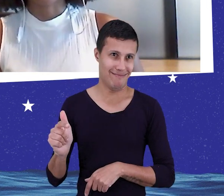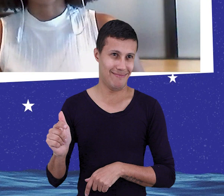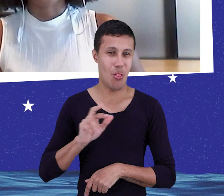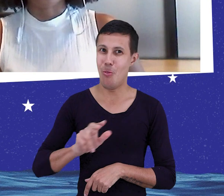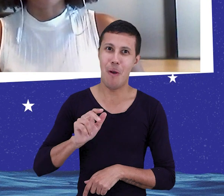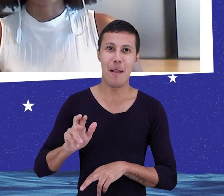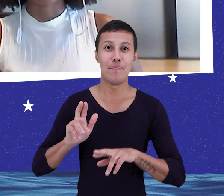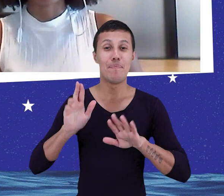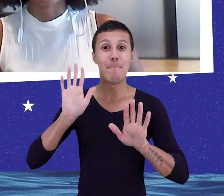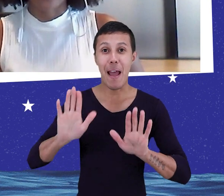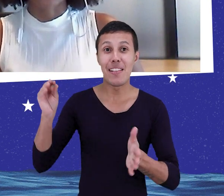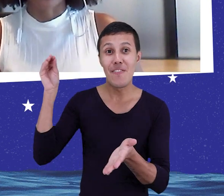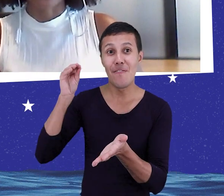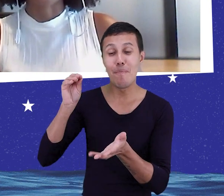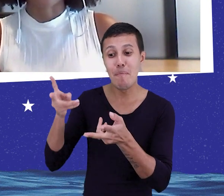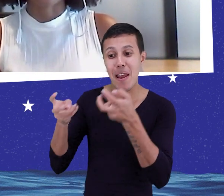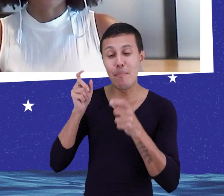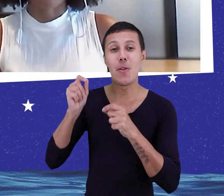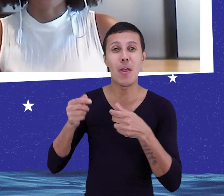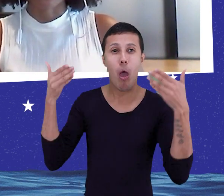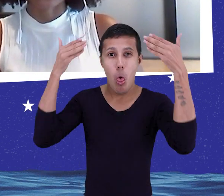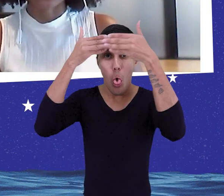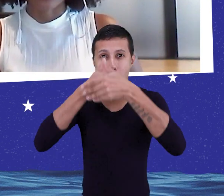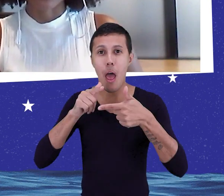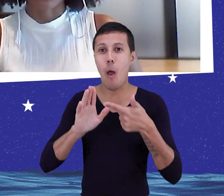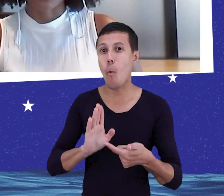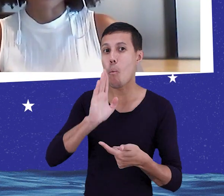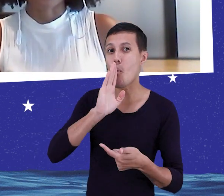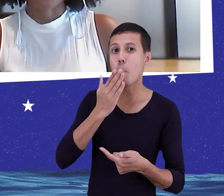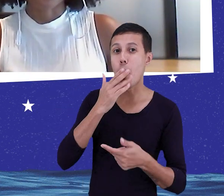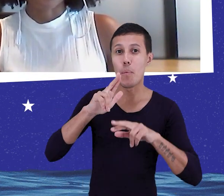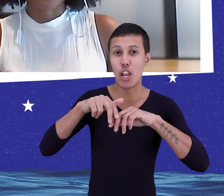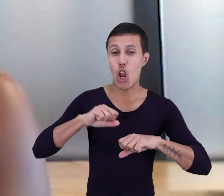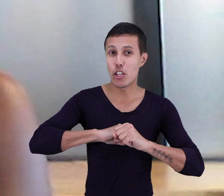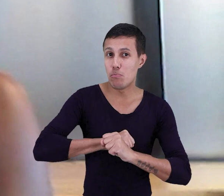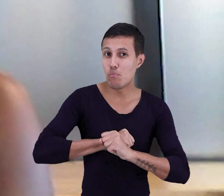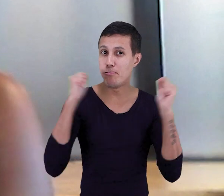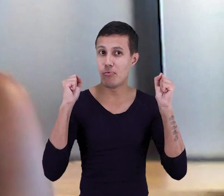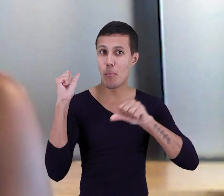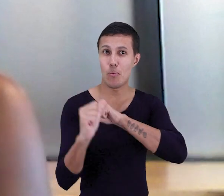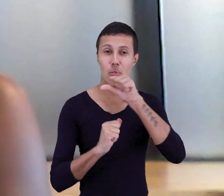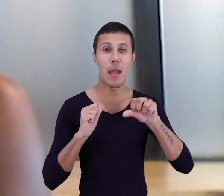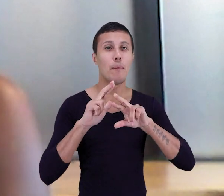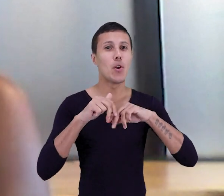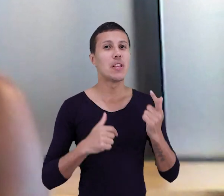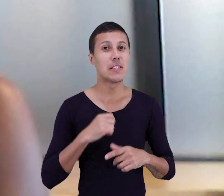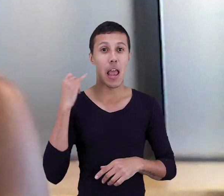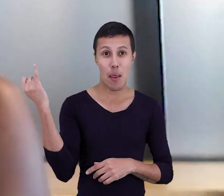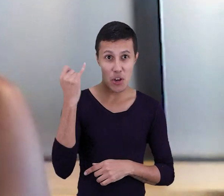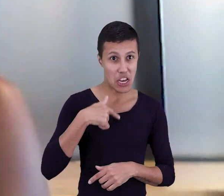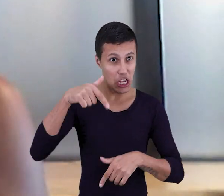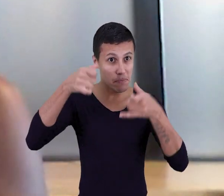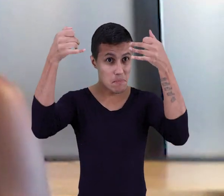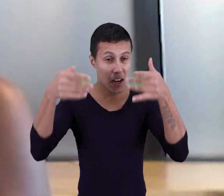o que existe é uma invisibilidade, né? É um silenciamento, mas a gente está aí para quebrar isso. Patrícia, é muito importante